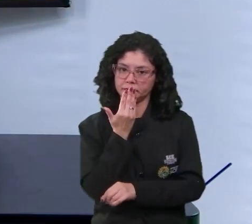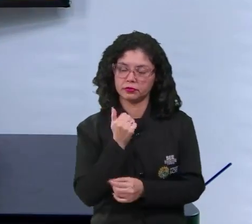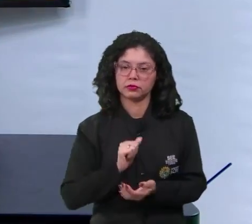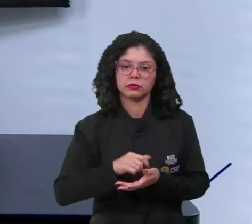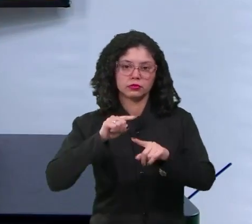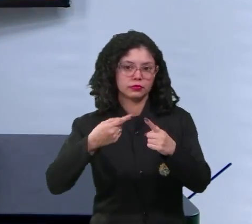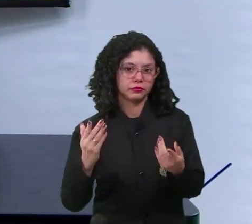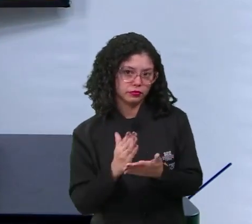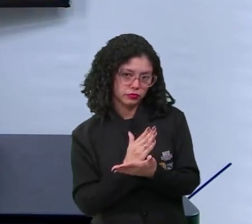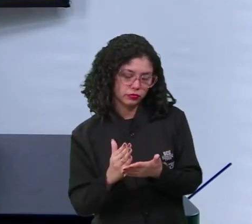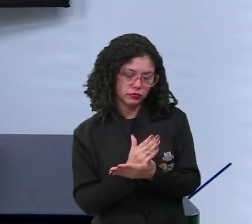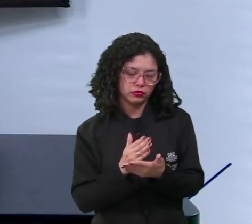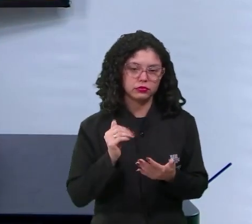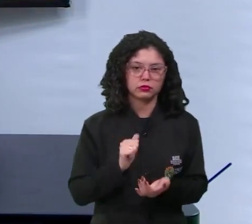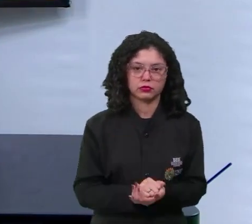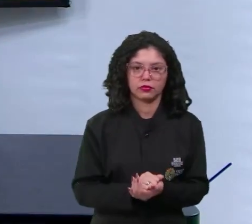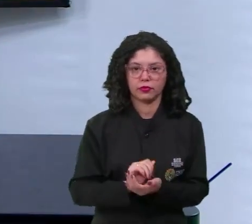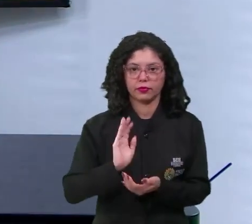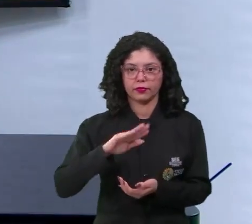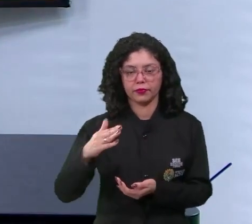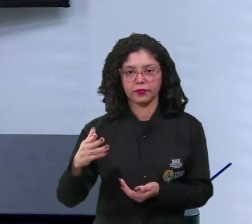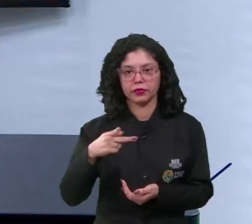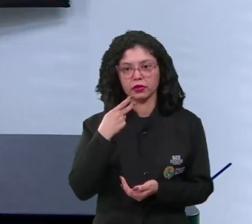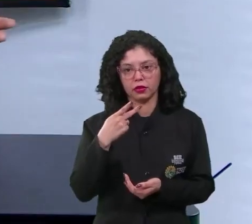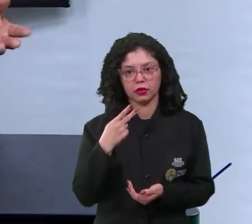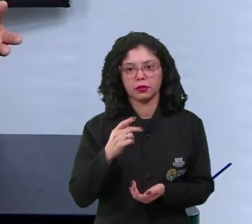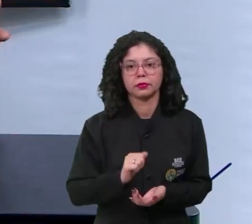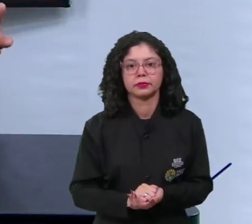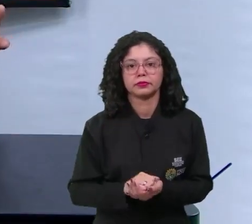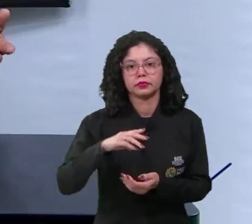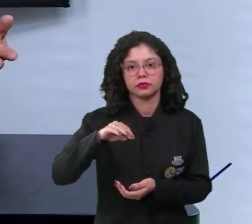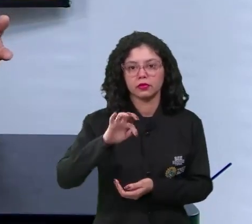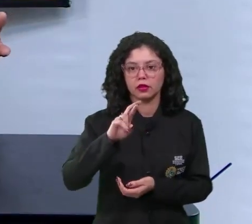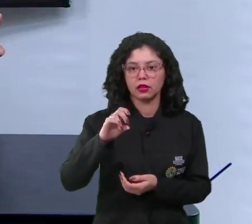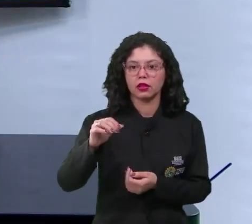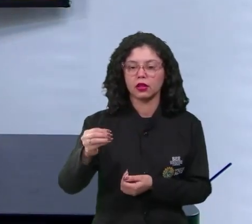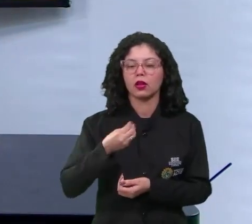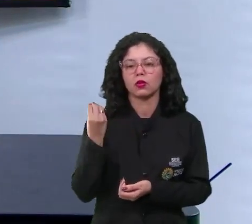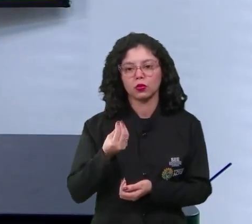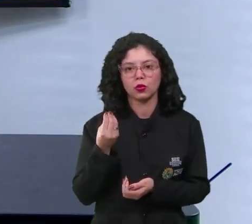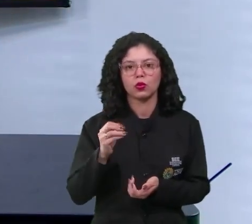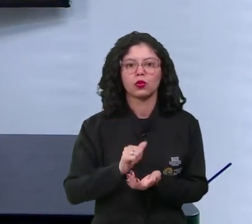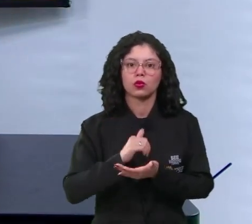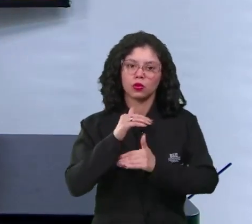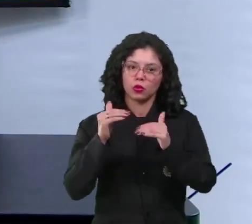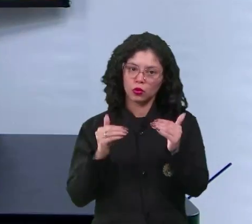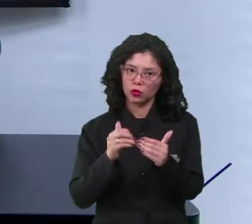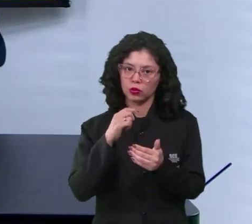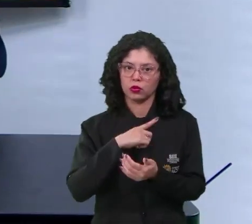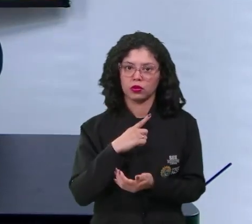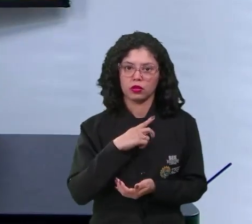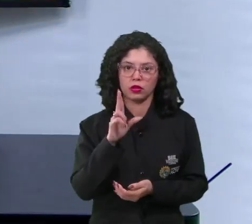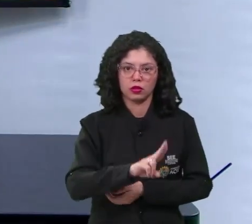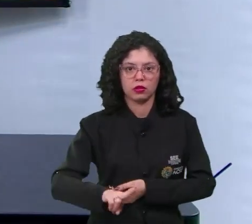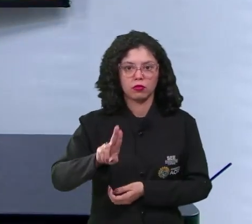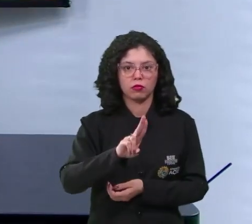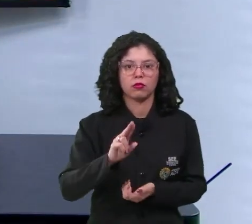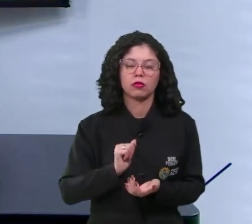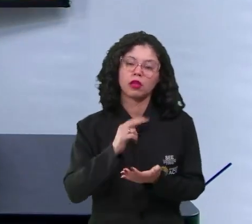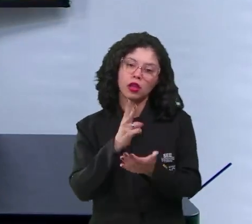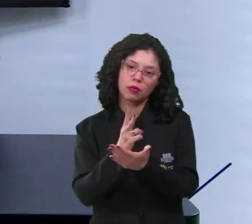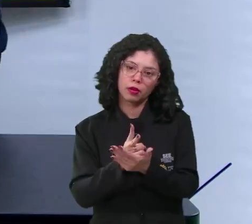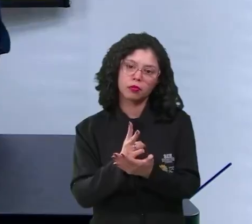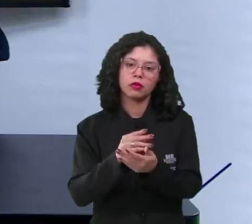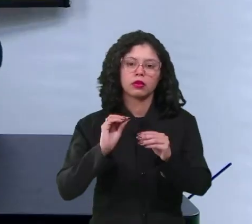Mas alguns comem a banana quando ela fica madura e outros fazem o mingau da banana. Então nem todo mundo vai usar a banana da